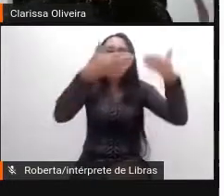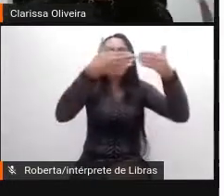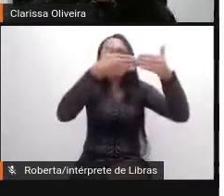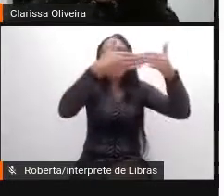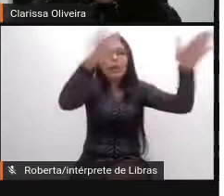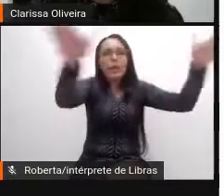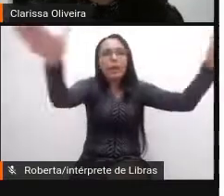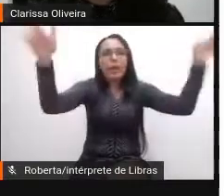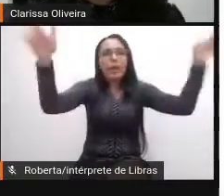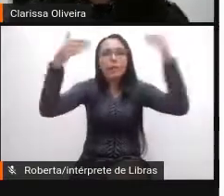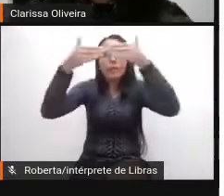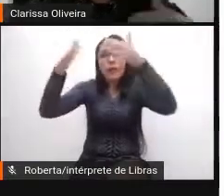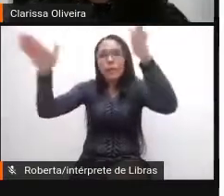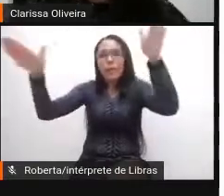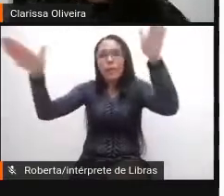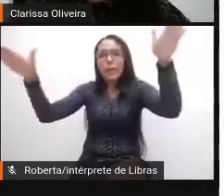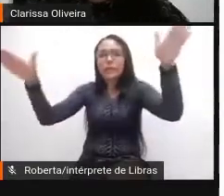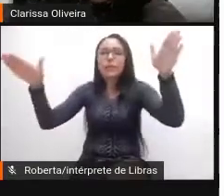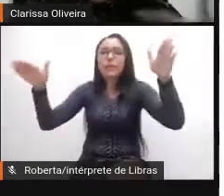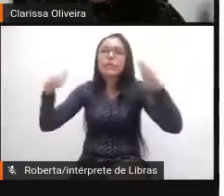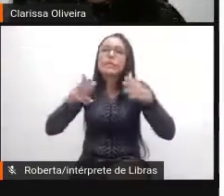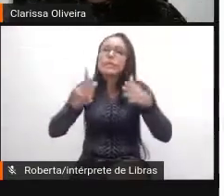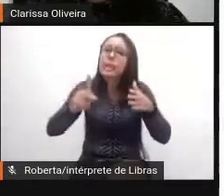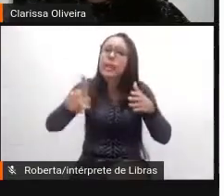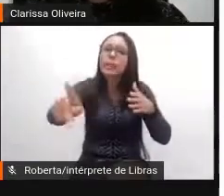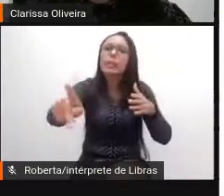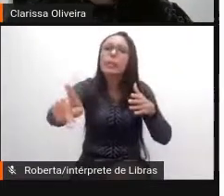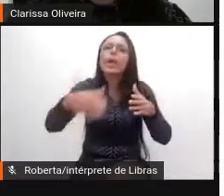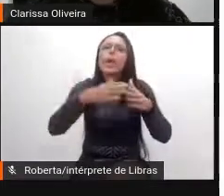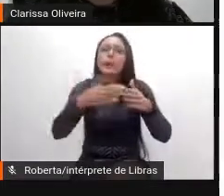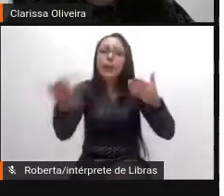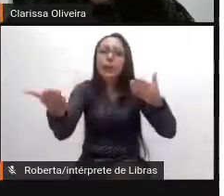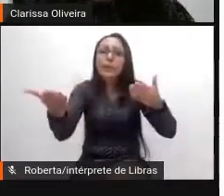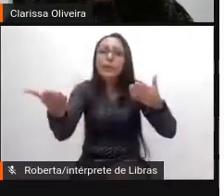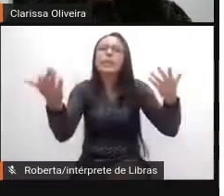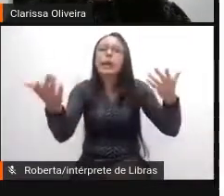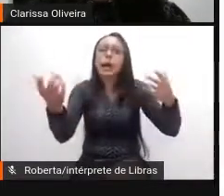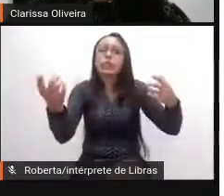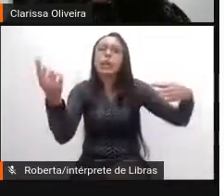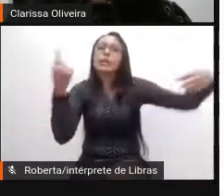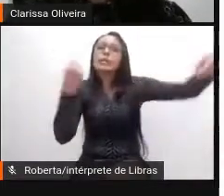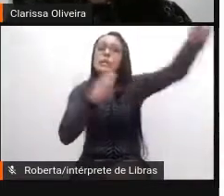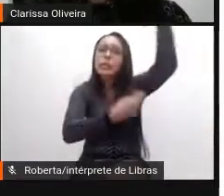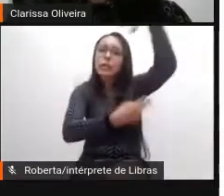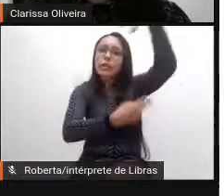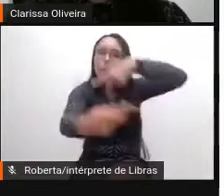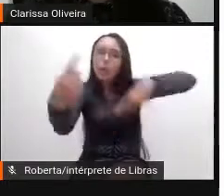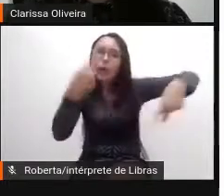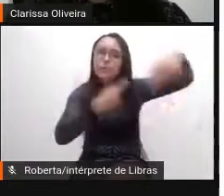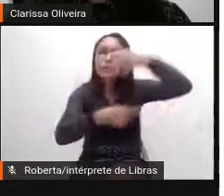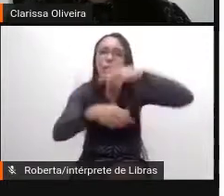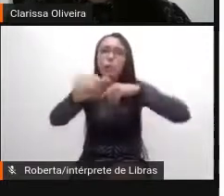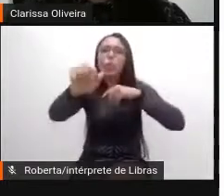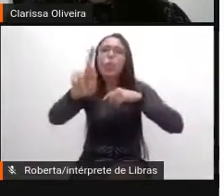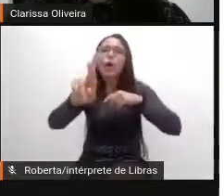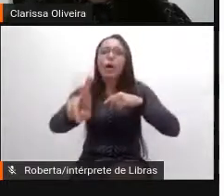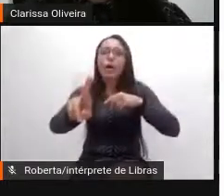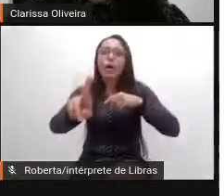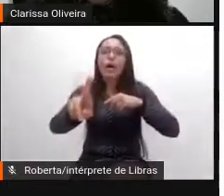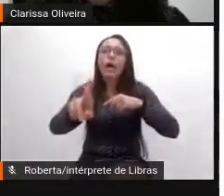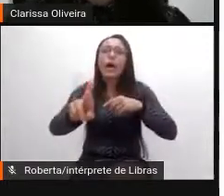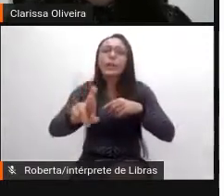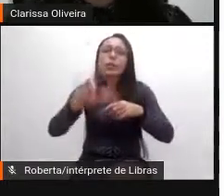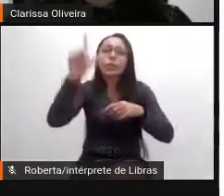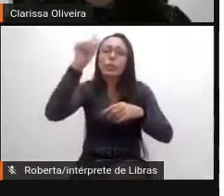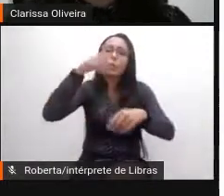portas abertas, para que haja essa circulação do ar, minimizando o tempo que o vírus vai